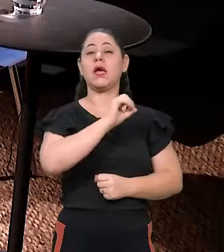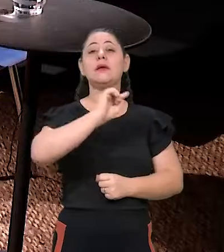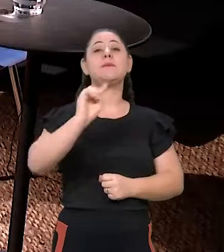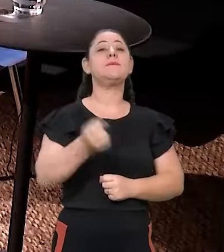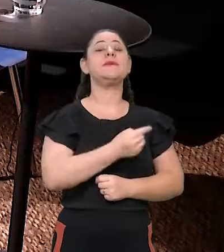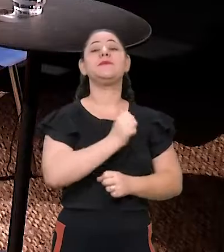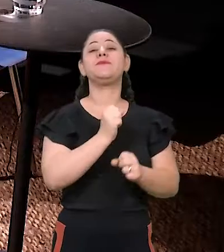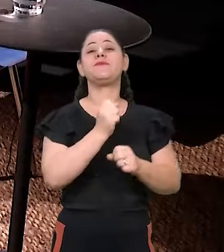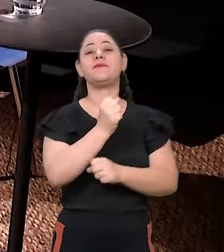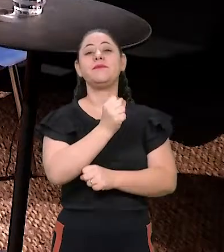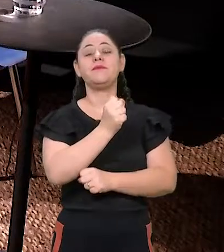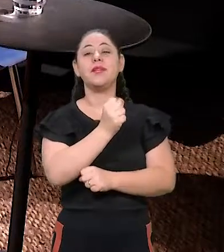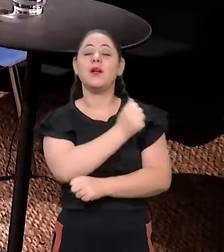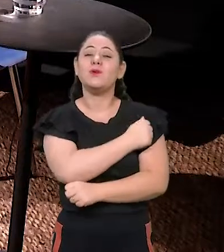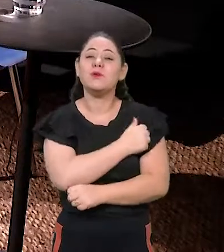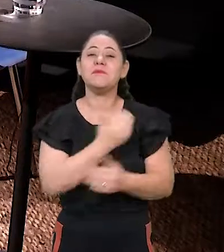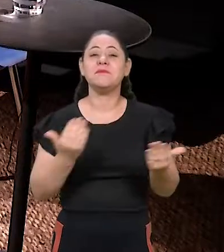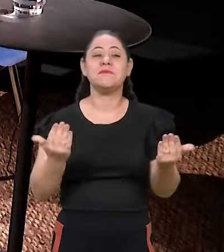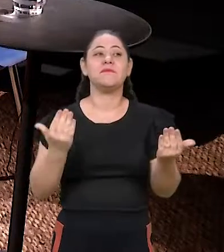um. 10 mil alunos,